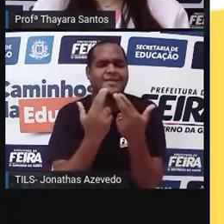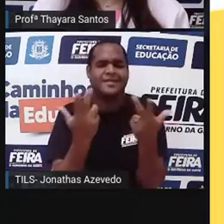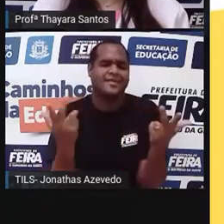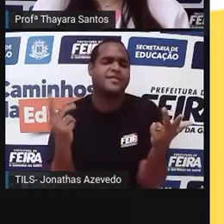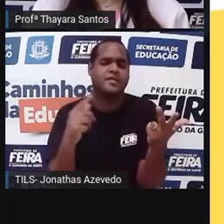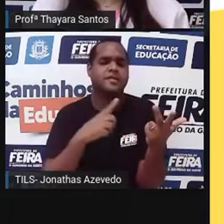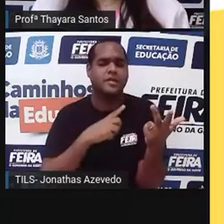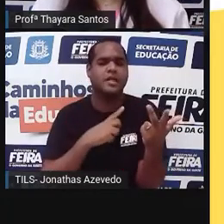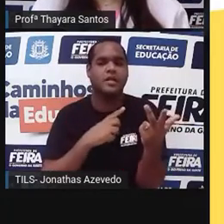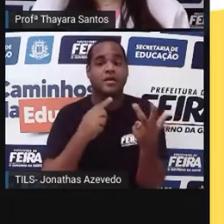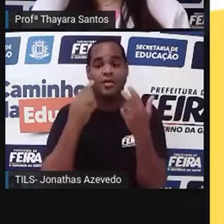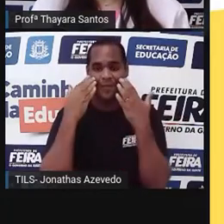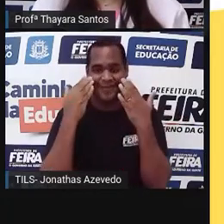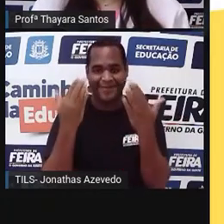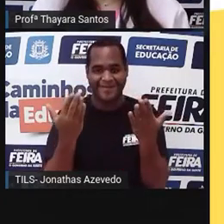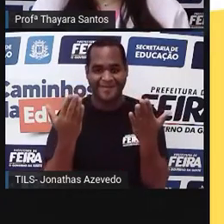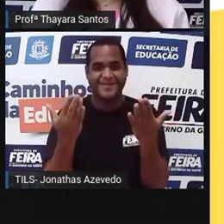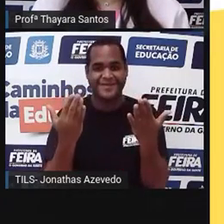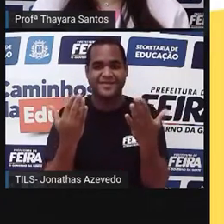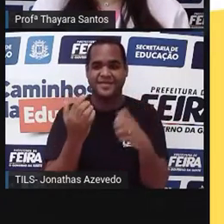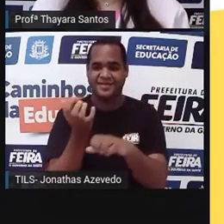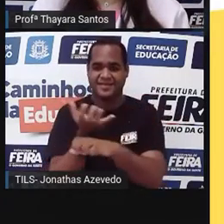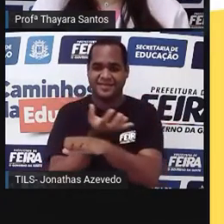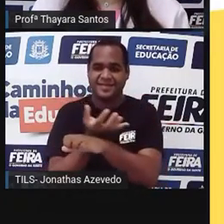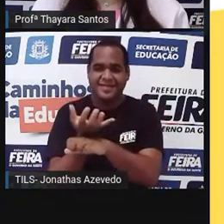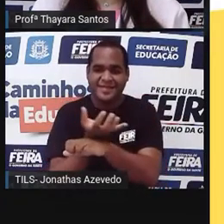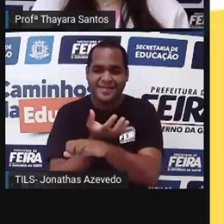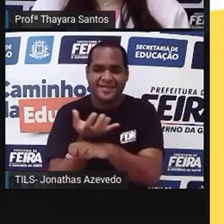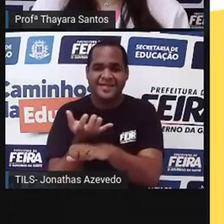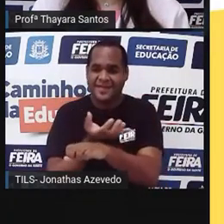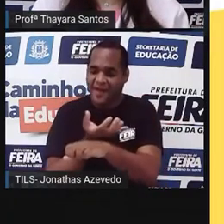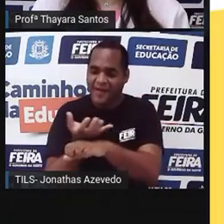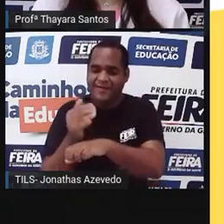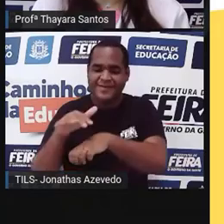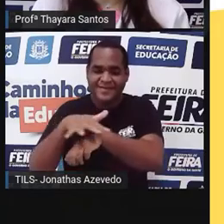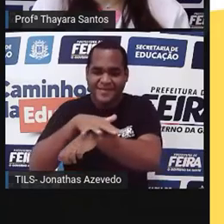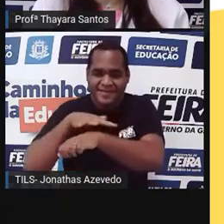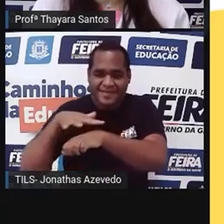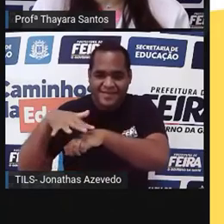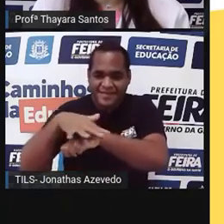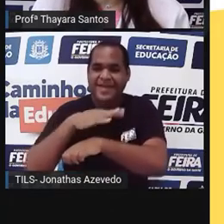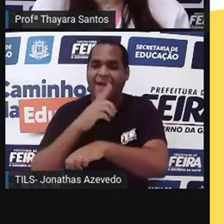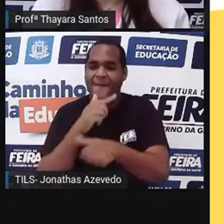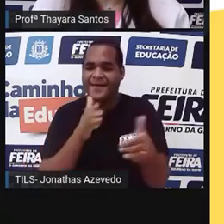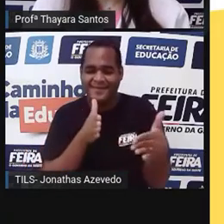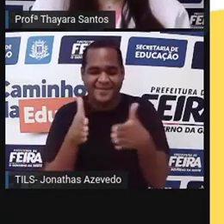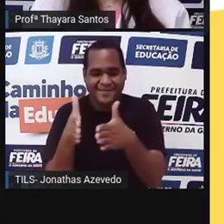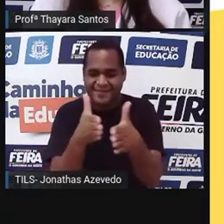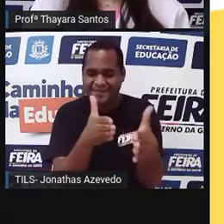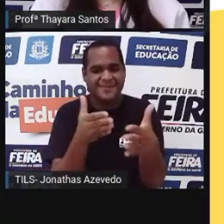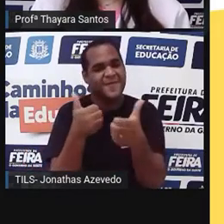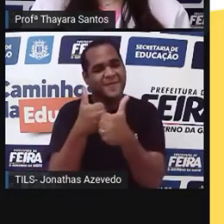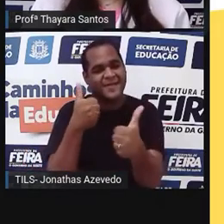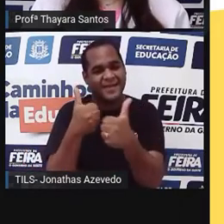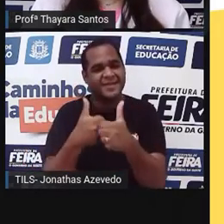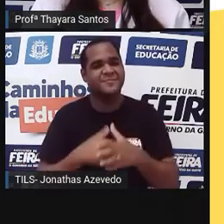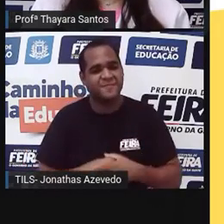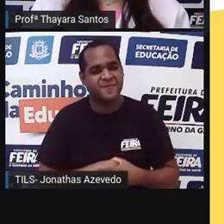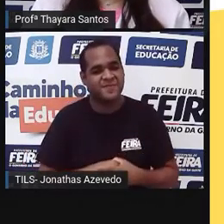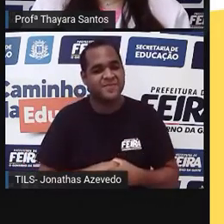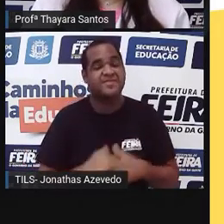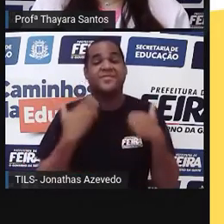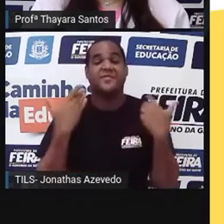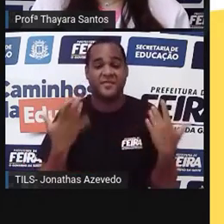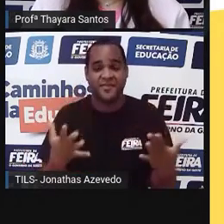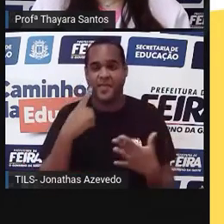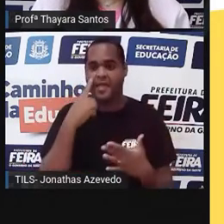mostrar para vocês a mata ciliar, que é essa mata que fica aqui, essa vegetação que fica na borda do rio. Então, essa